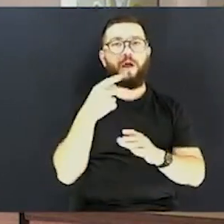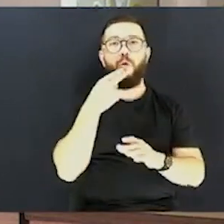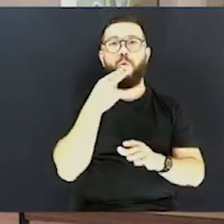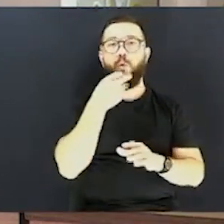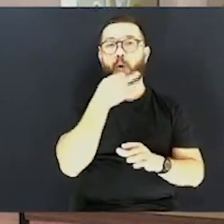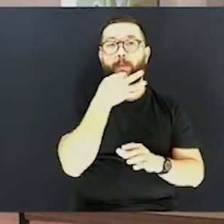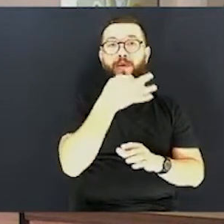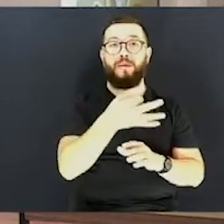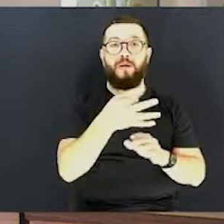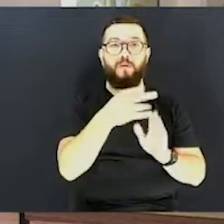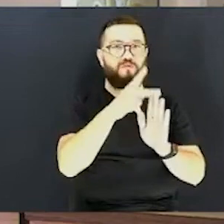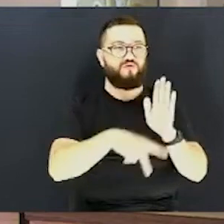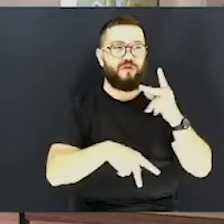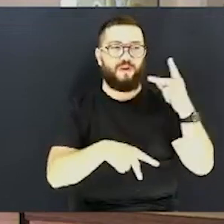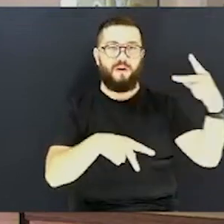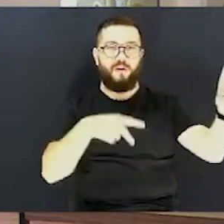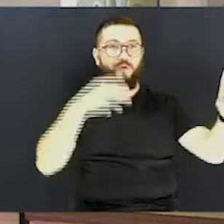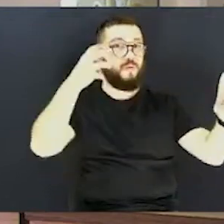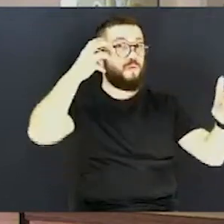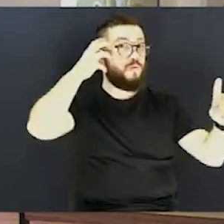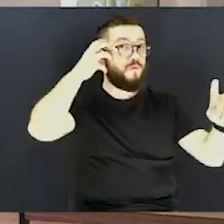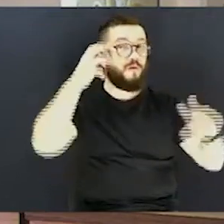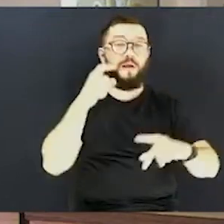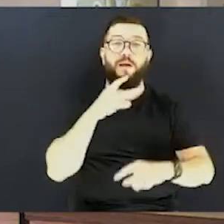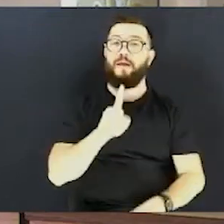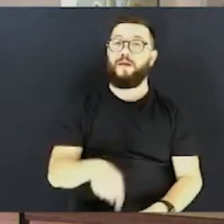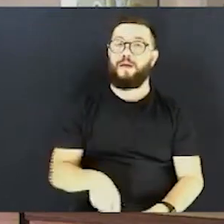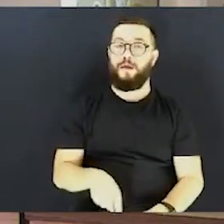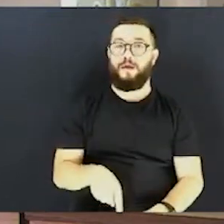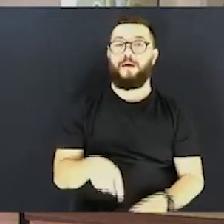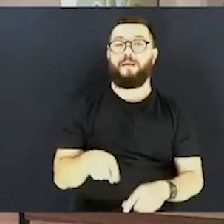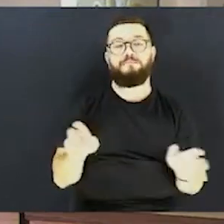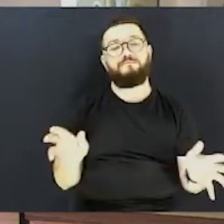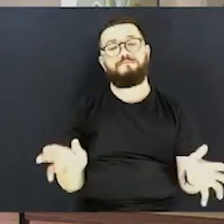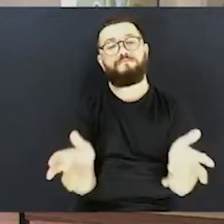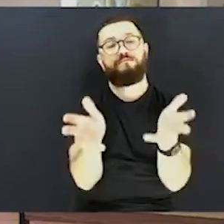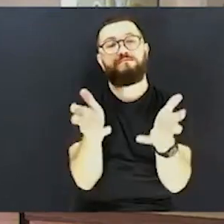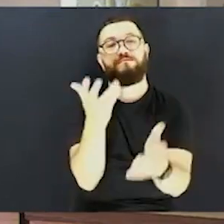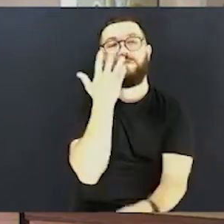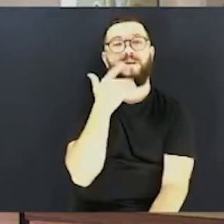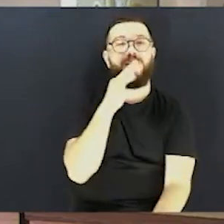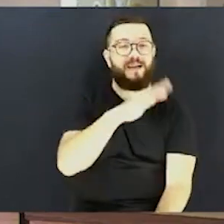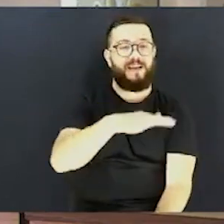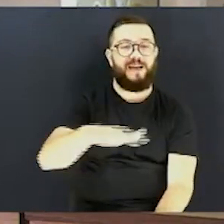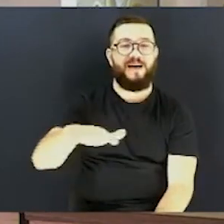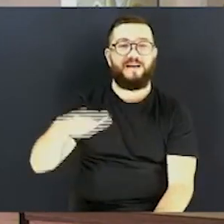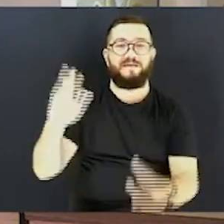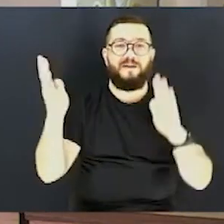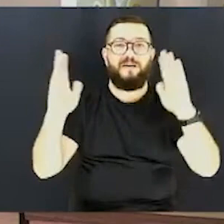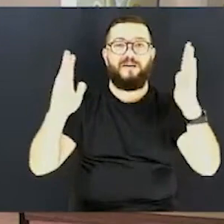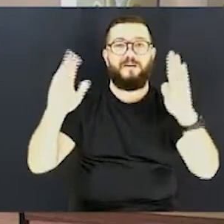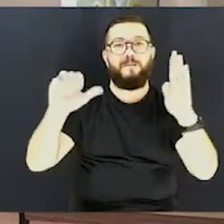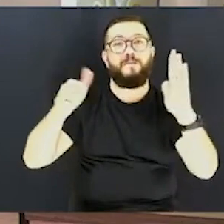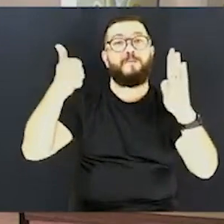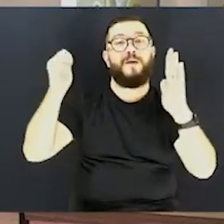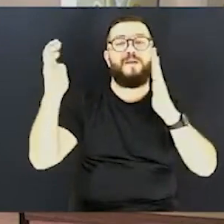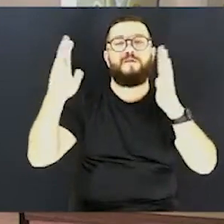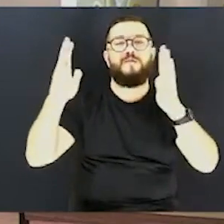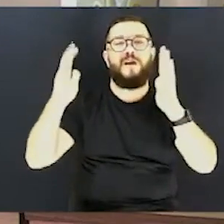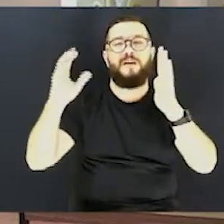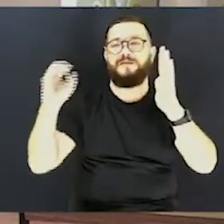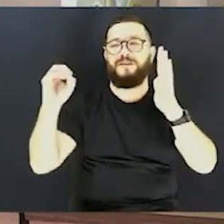promover a instituição do Plano Municipal pela Primeira Infância de Curitiba. Então, o plano, ela conta aqui nesse documento, que foi